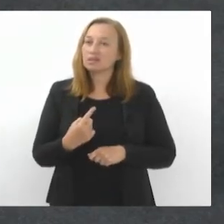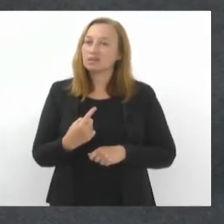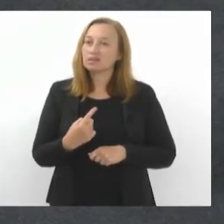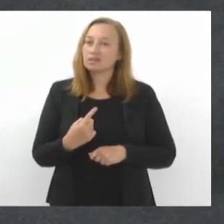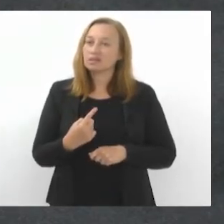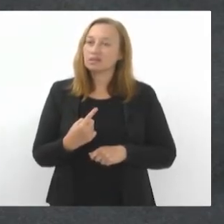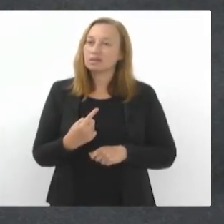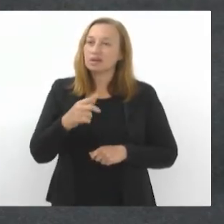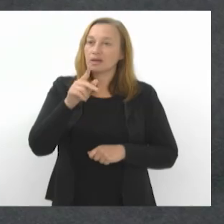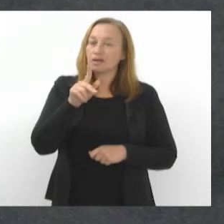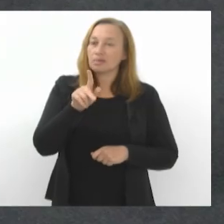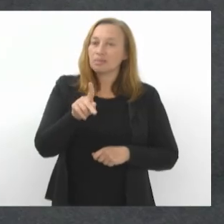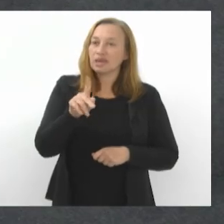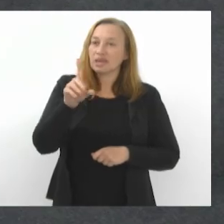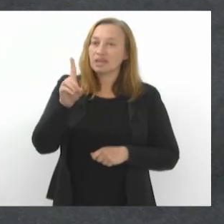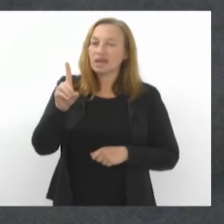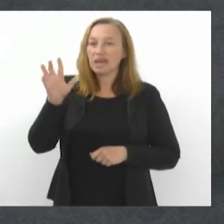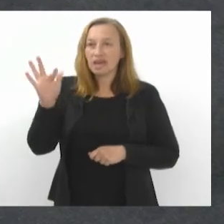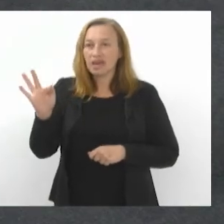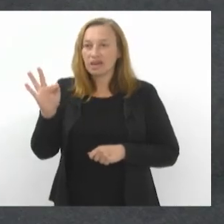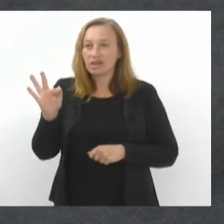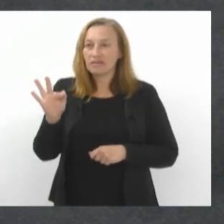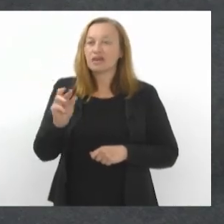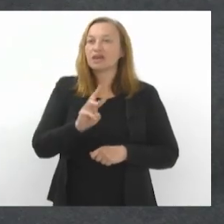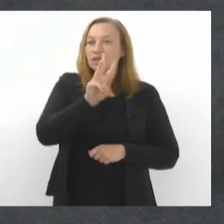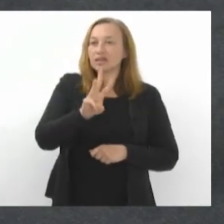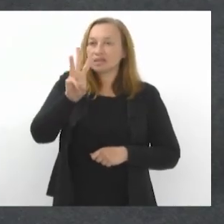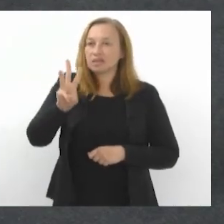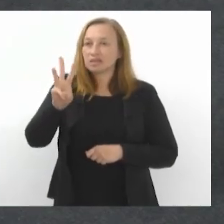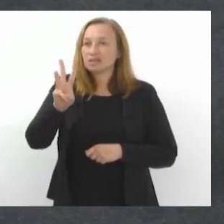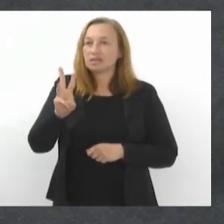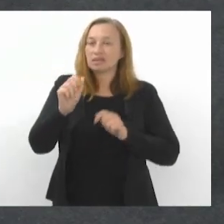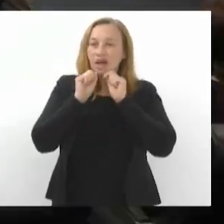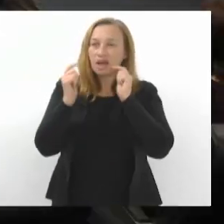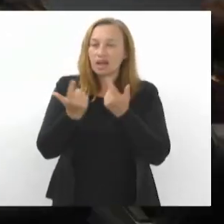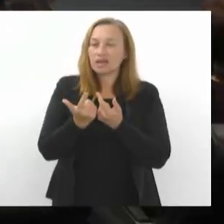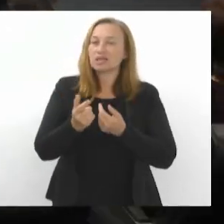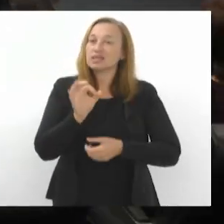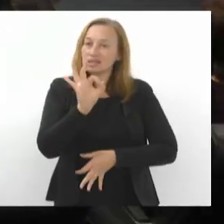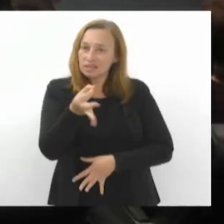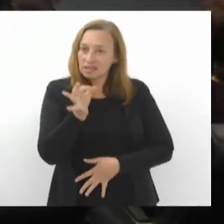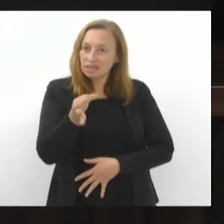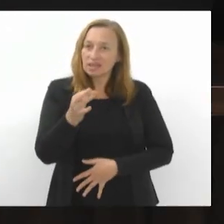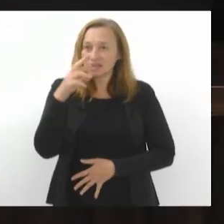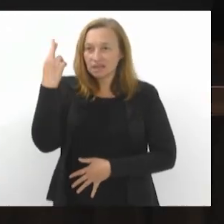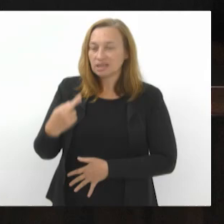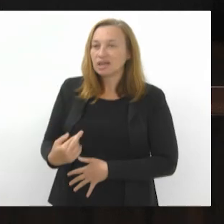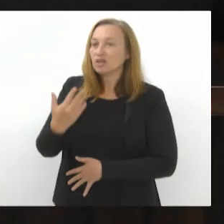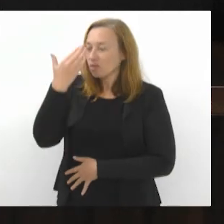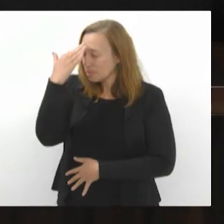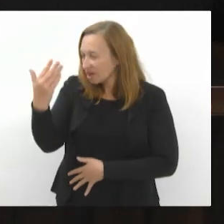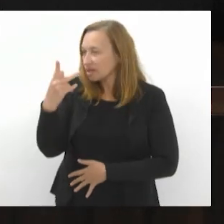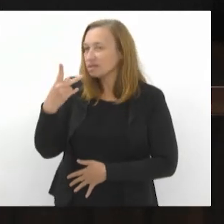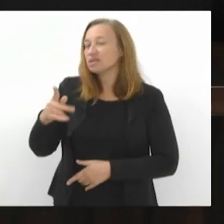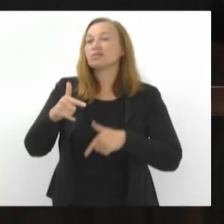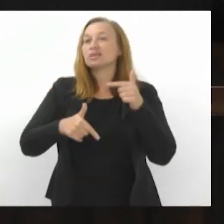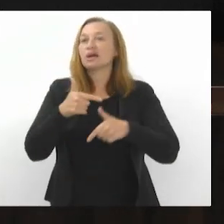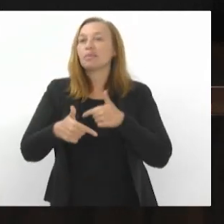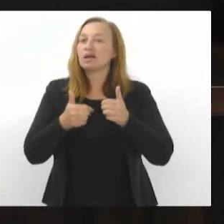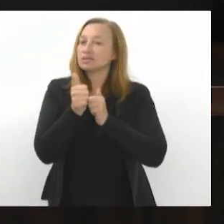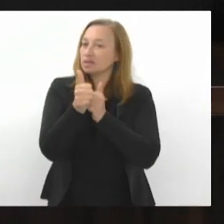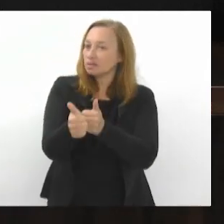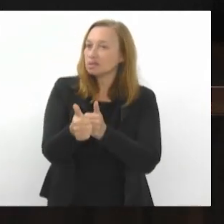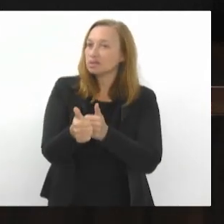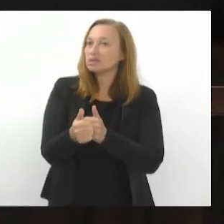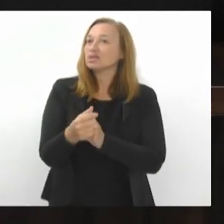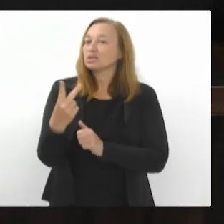o PDF do relatório também na página da Assembleia Legislativa. Com certeza, Renata. Muito obrigado pelo trabalho nessa condução dos